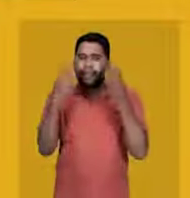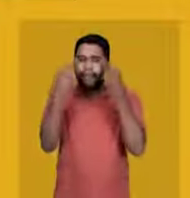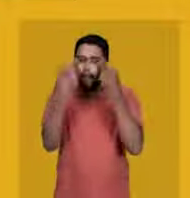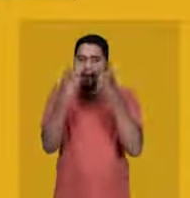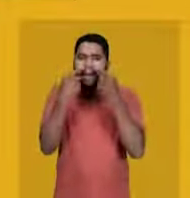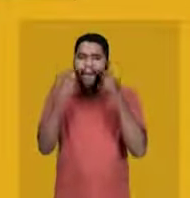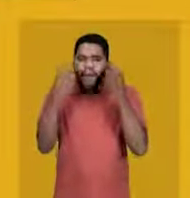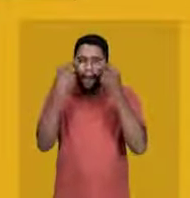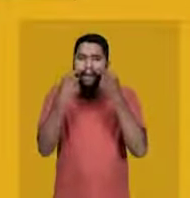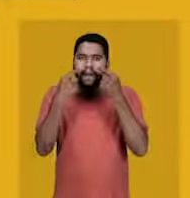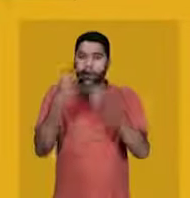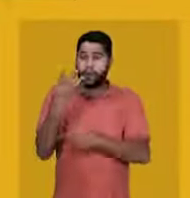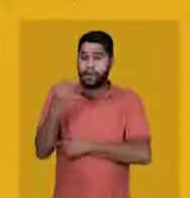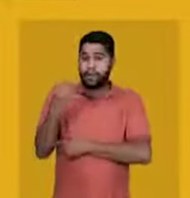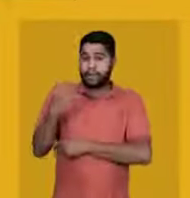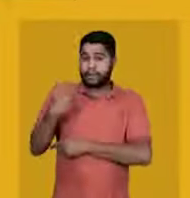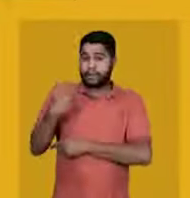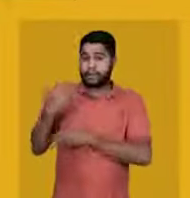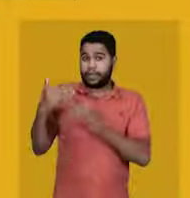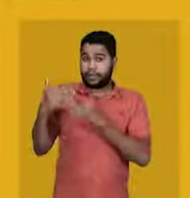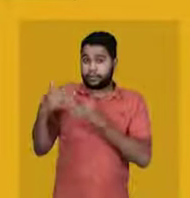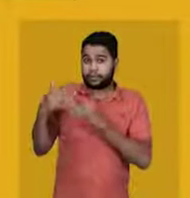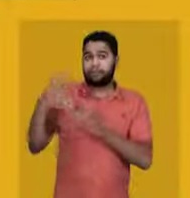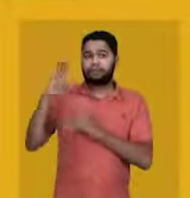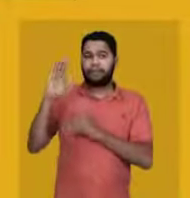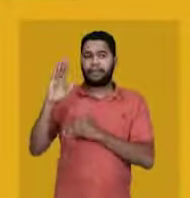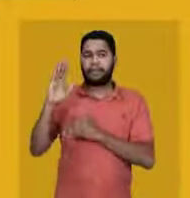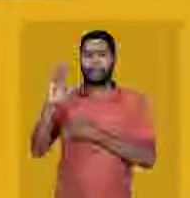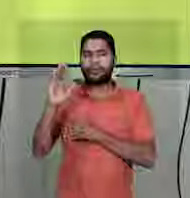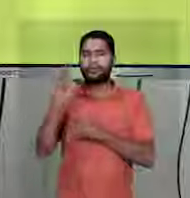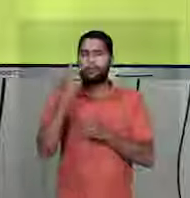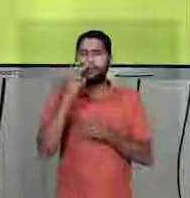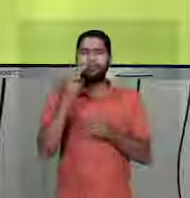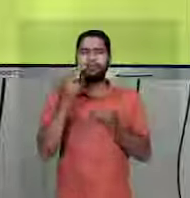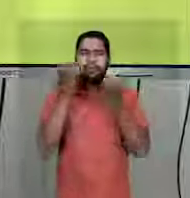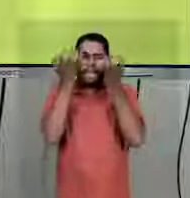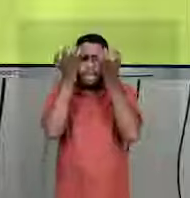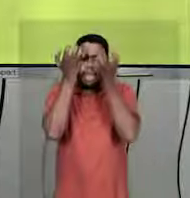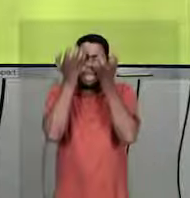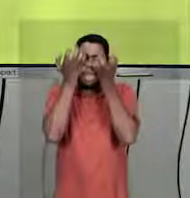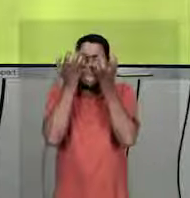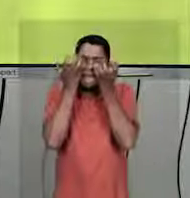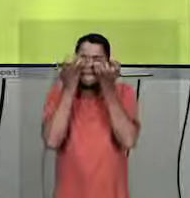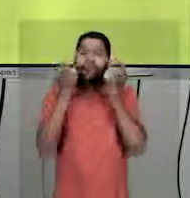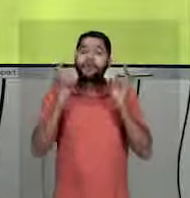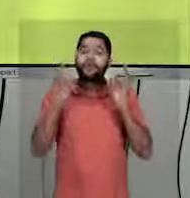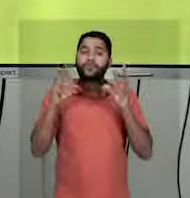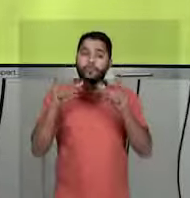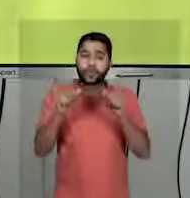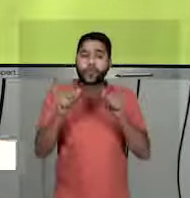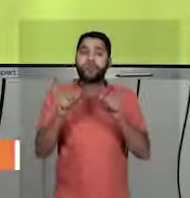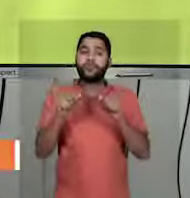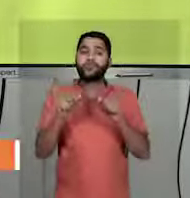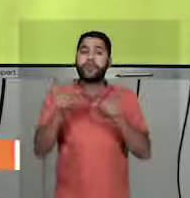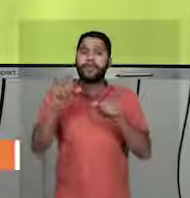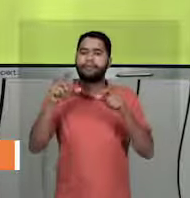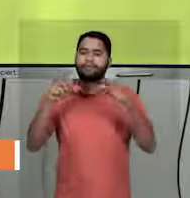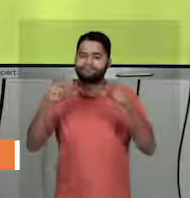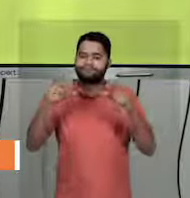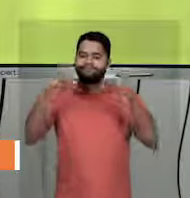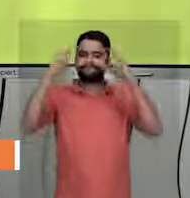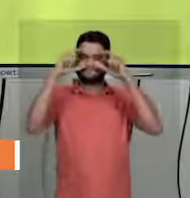a partir de 40 anos, por exemplo, a presbiopia, né, que é a vista cansada, todos esses aqui vão ser corrigidos através de lentes.